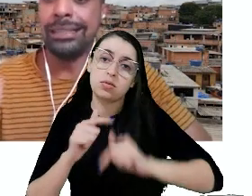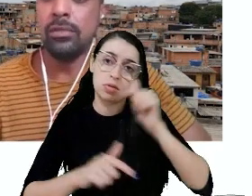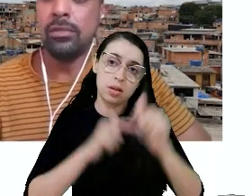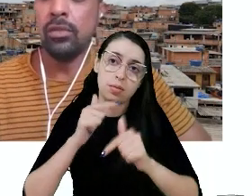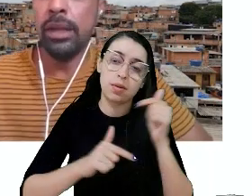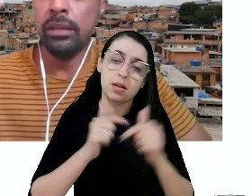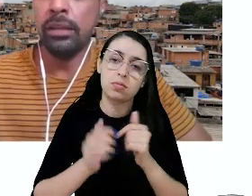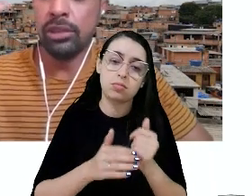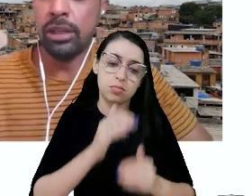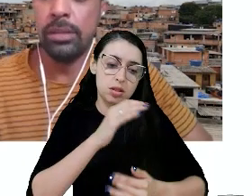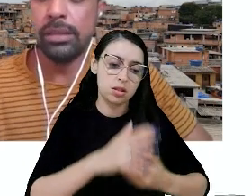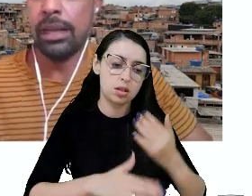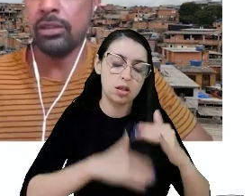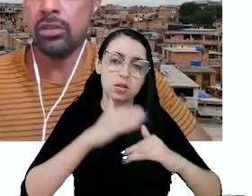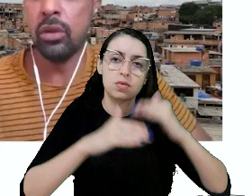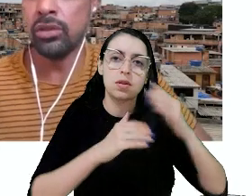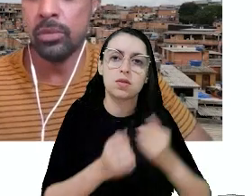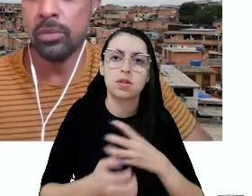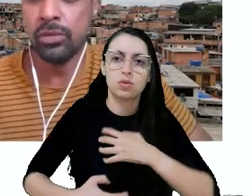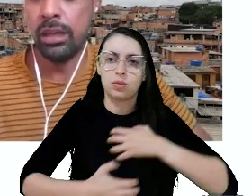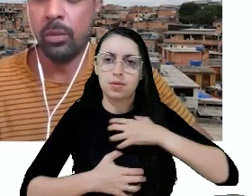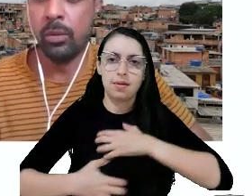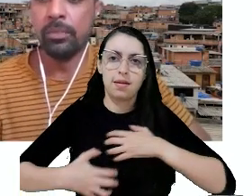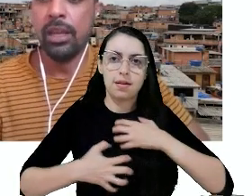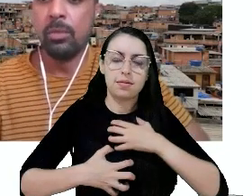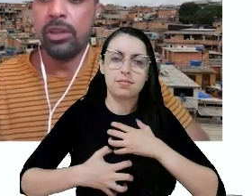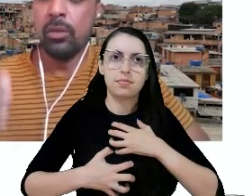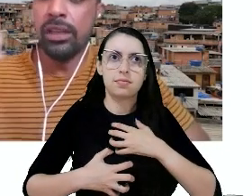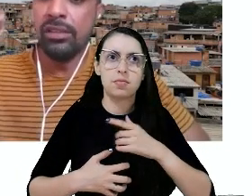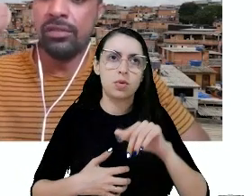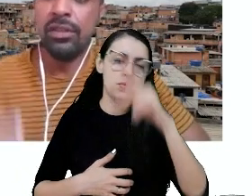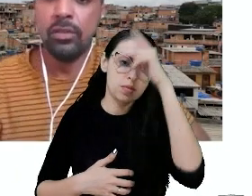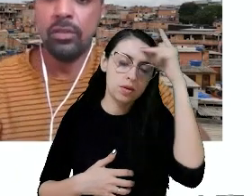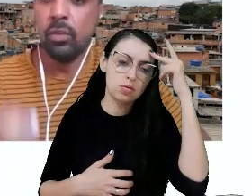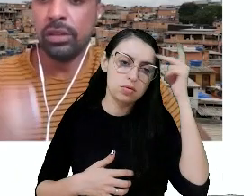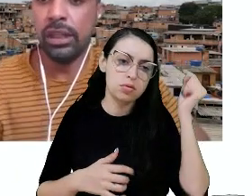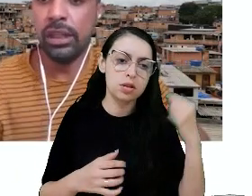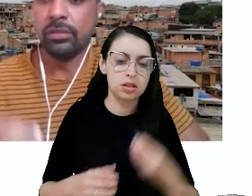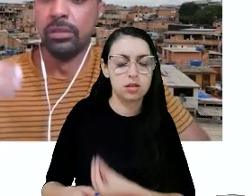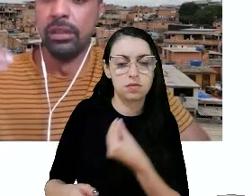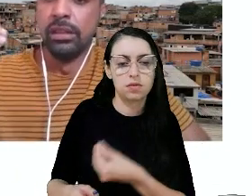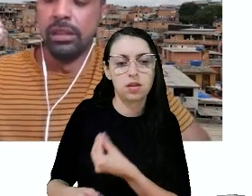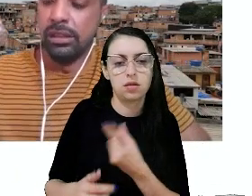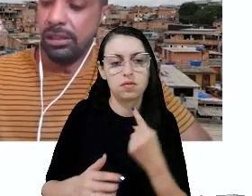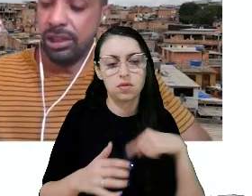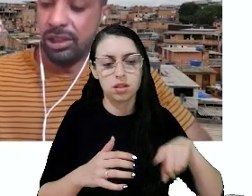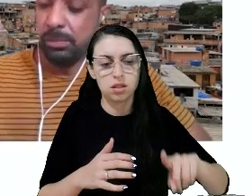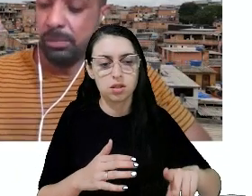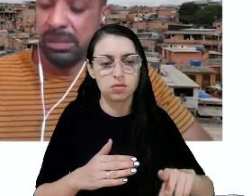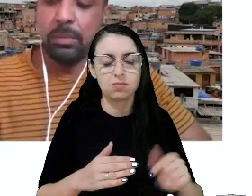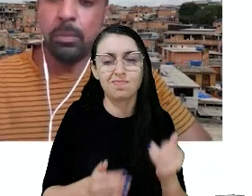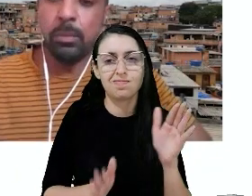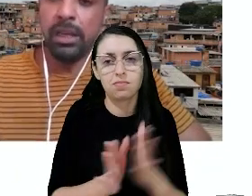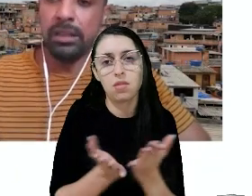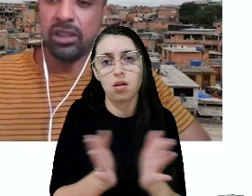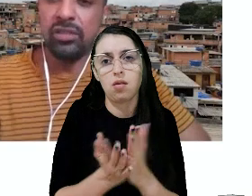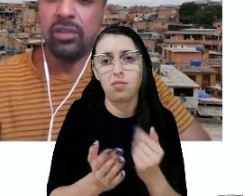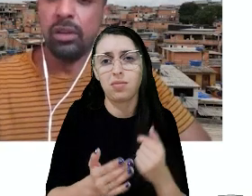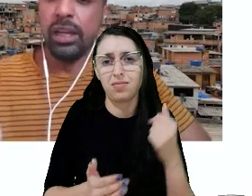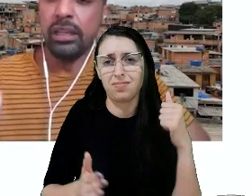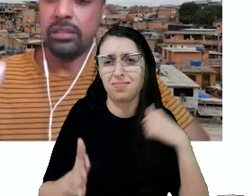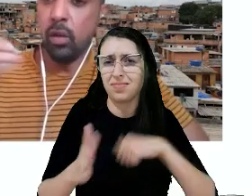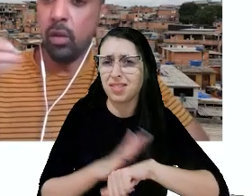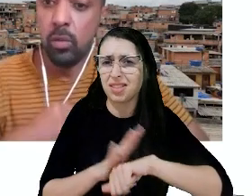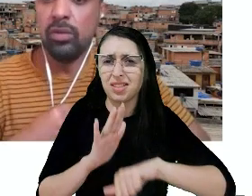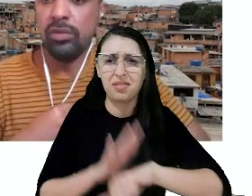pessoas têm a desenvolvimento de habilidade socioemocional, porque alguém que vive no contexto de extrema pobreza,